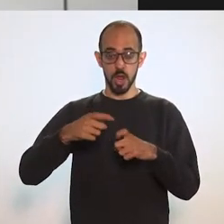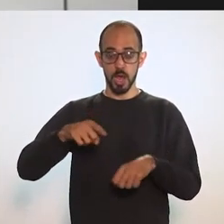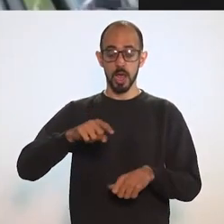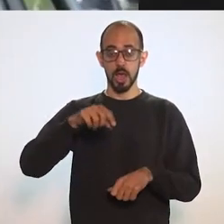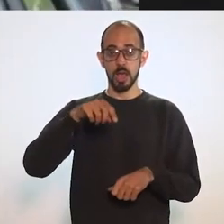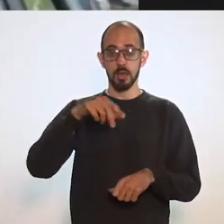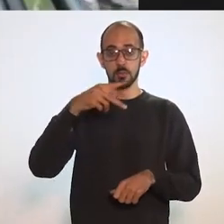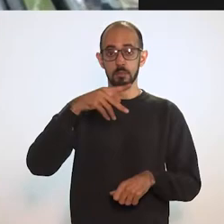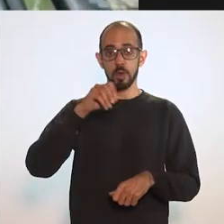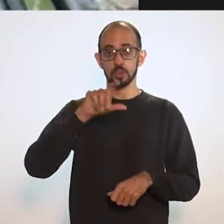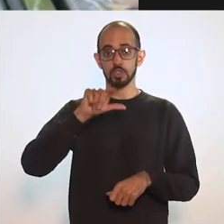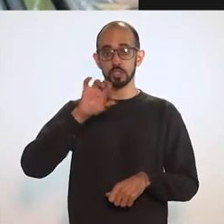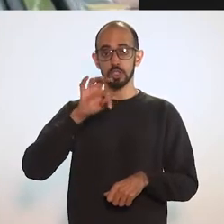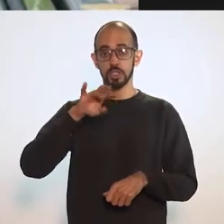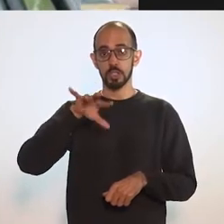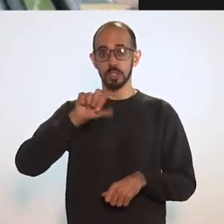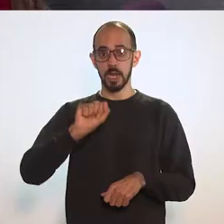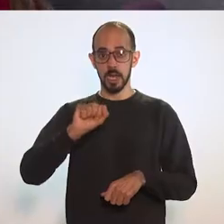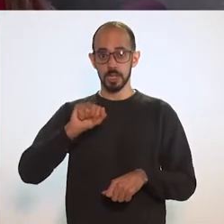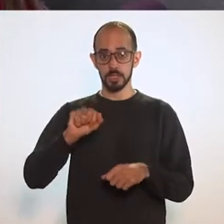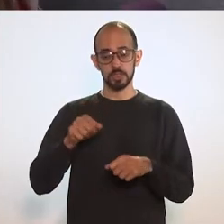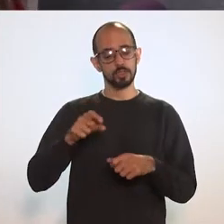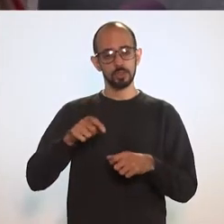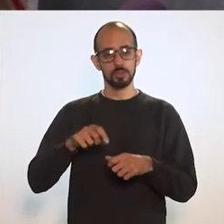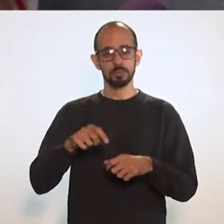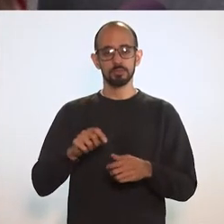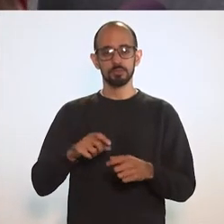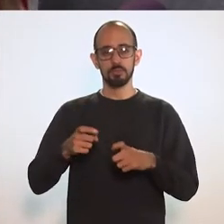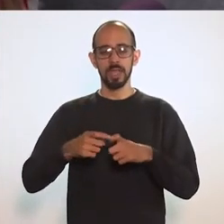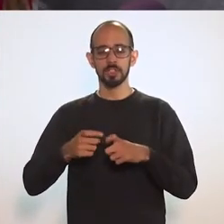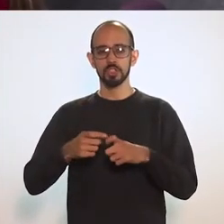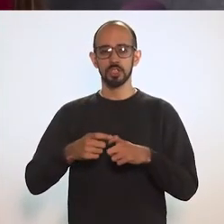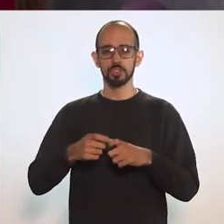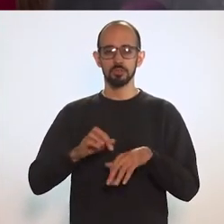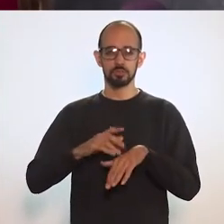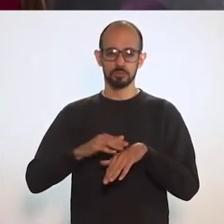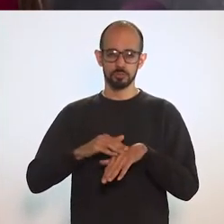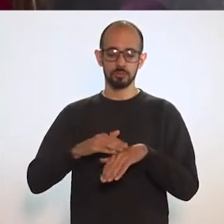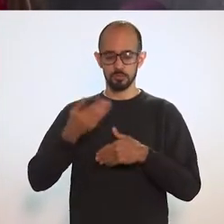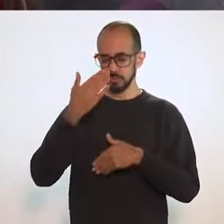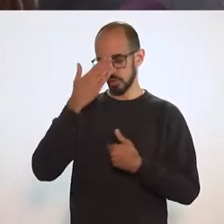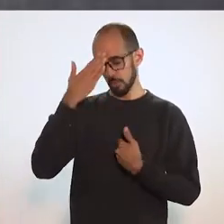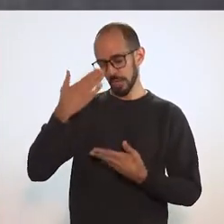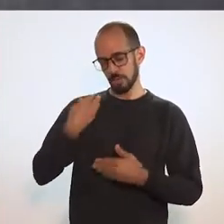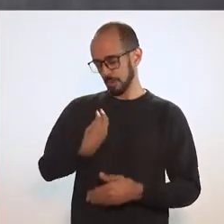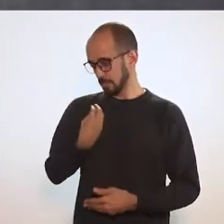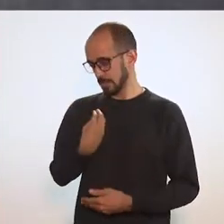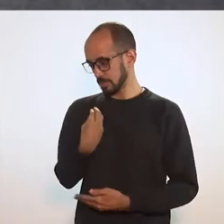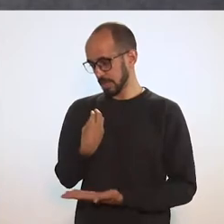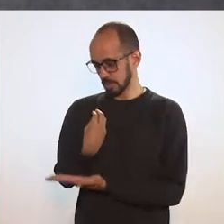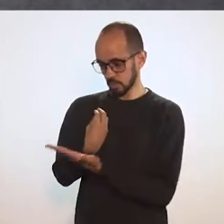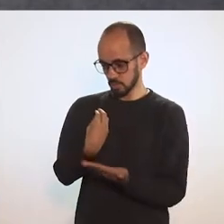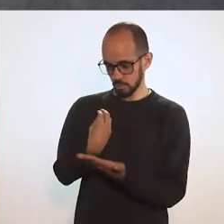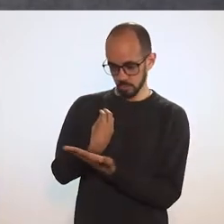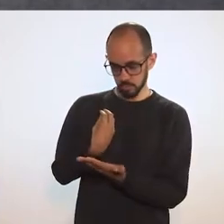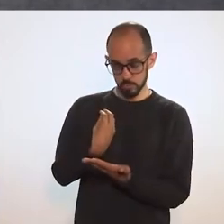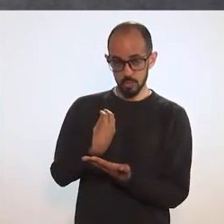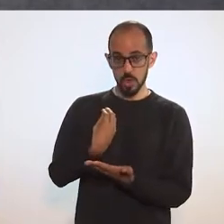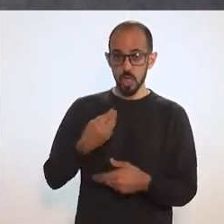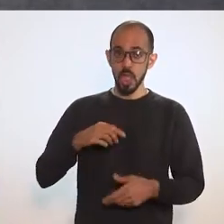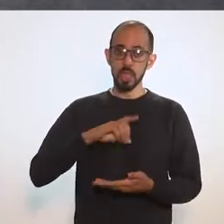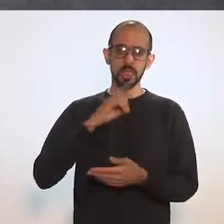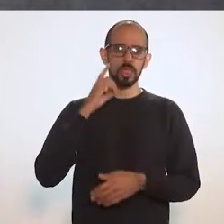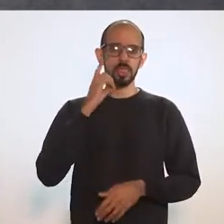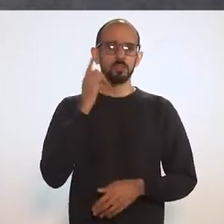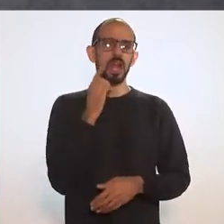Fiocruz, Otília Lupe. Muito obrigada pela participação dos dois. Deputado, vou começar com o senhor para a gente falar sobre